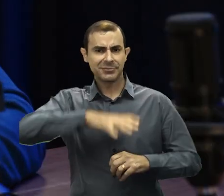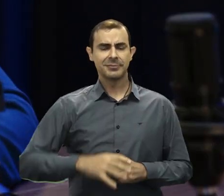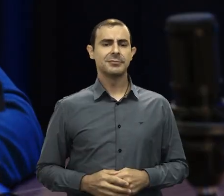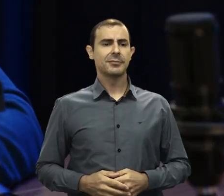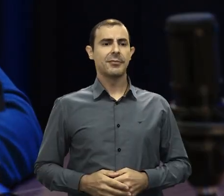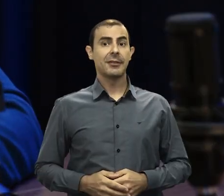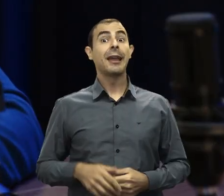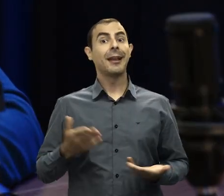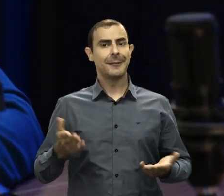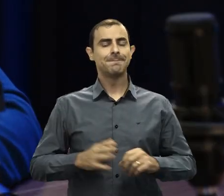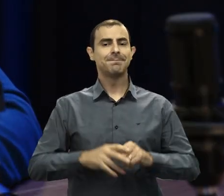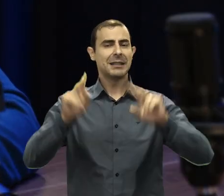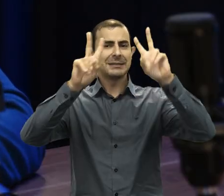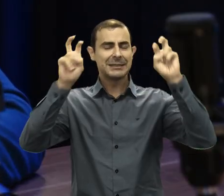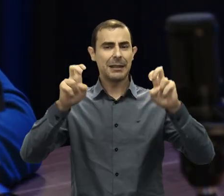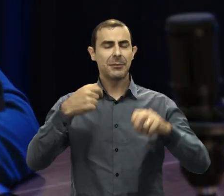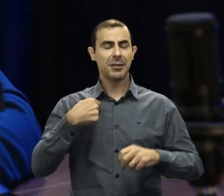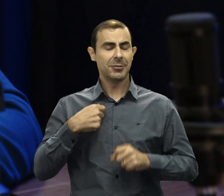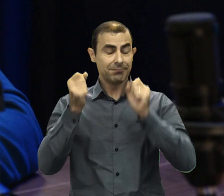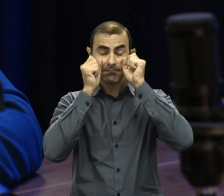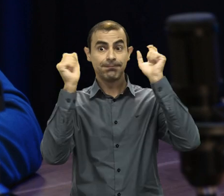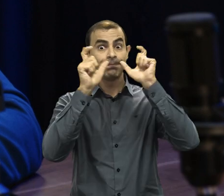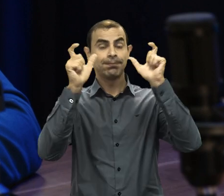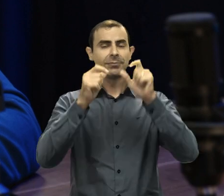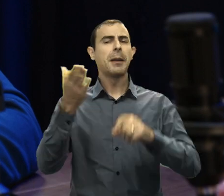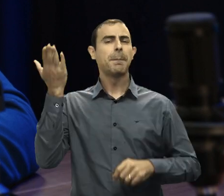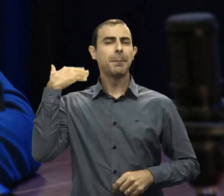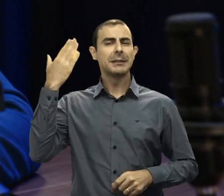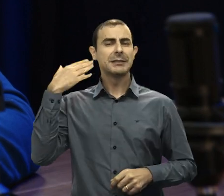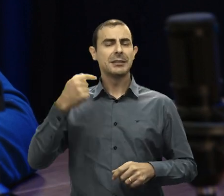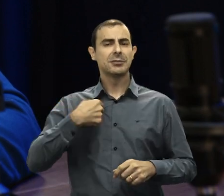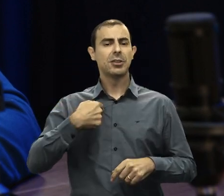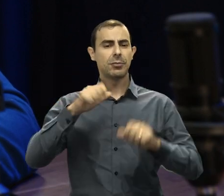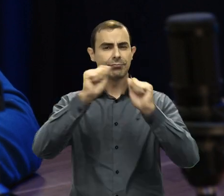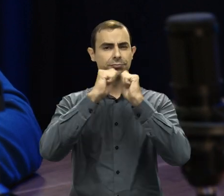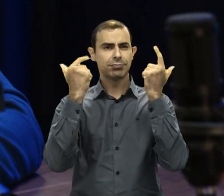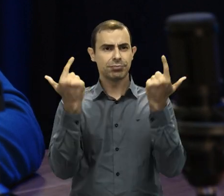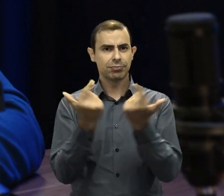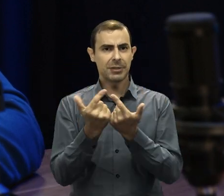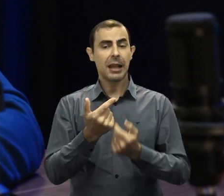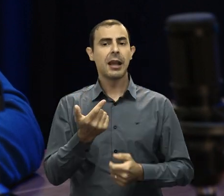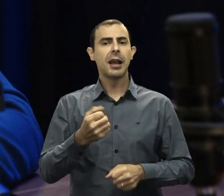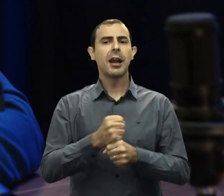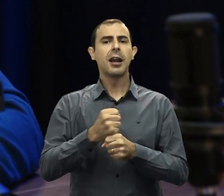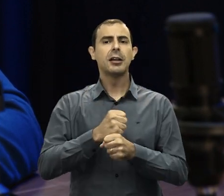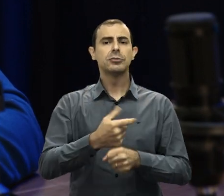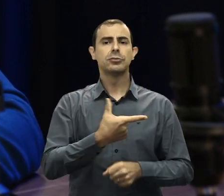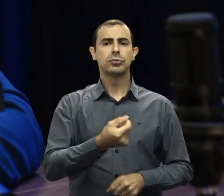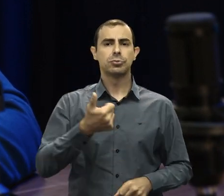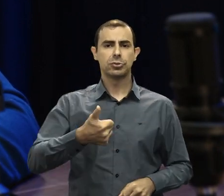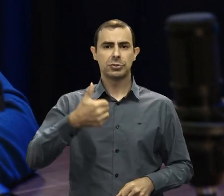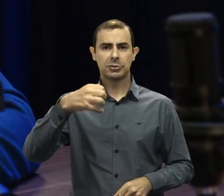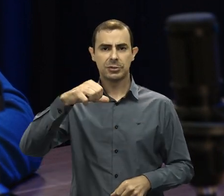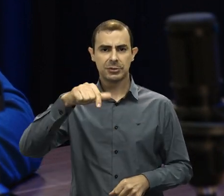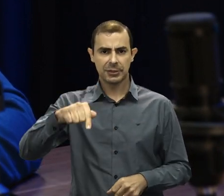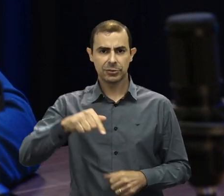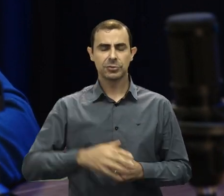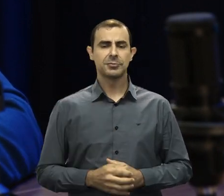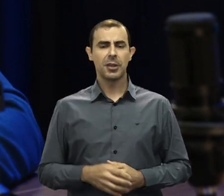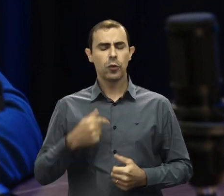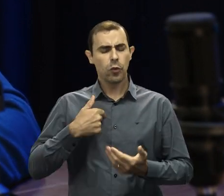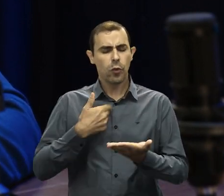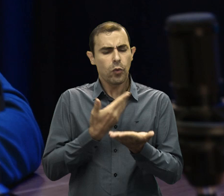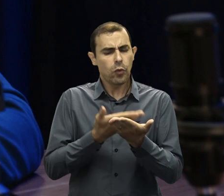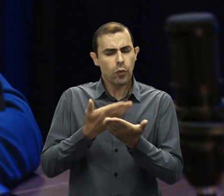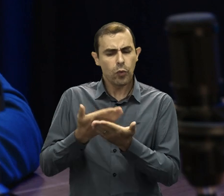chamou muita atenção quando eu assumi na Assembleia Legislativa em 2017, comecei a estudar